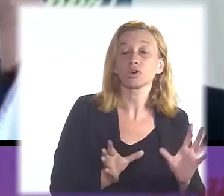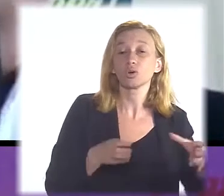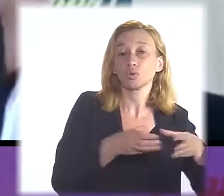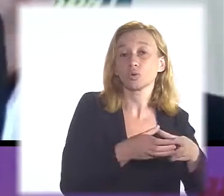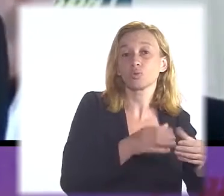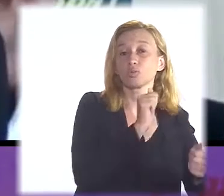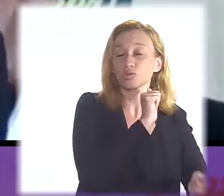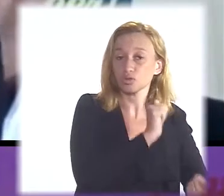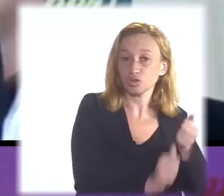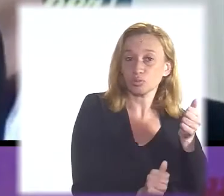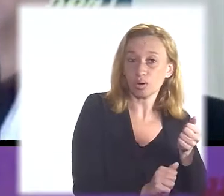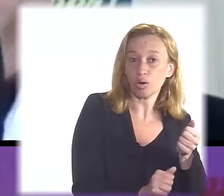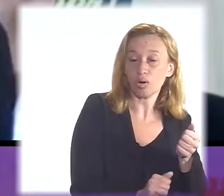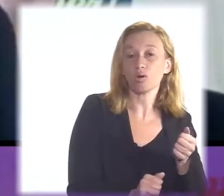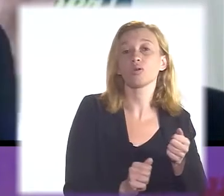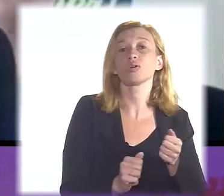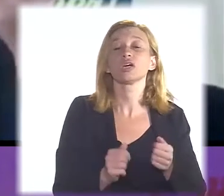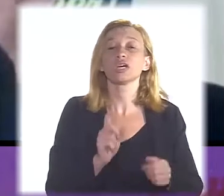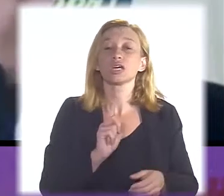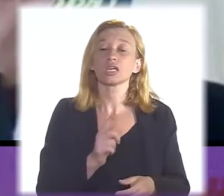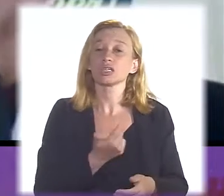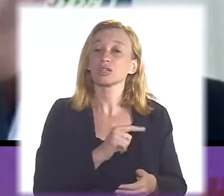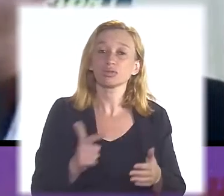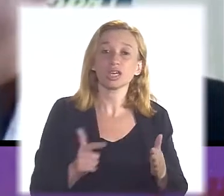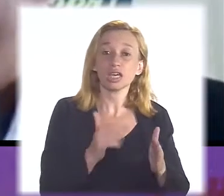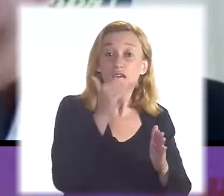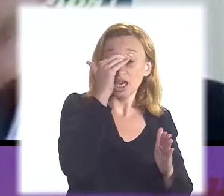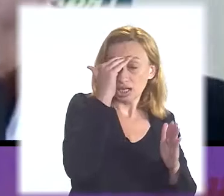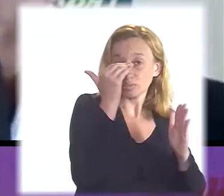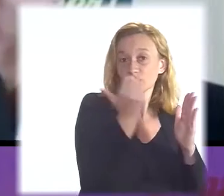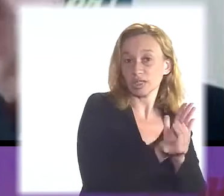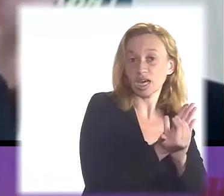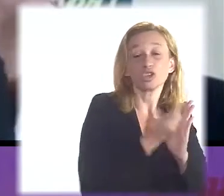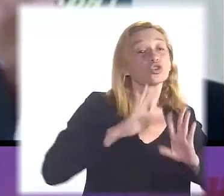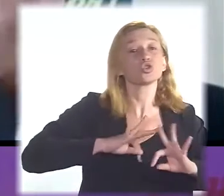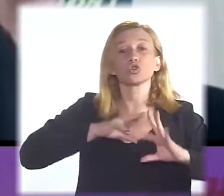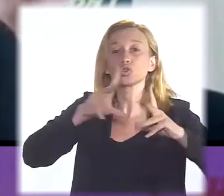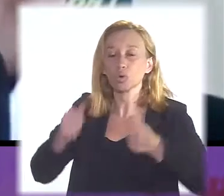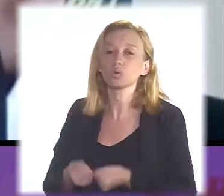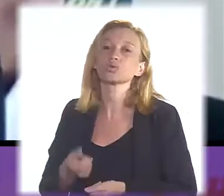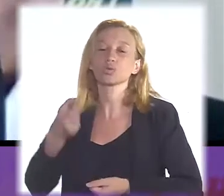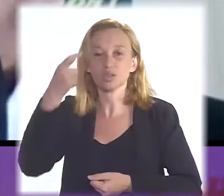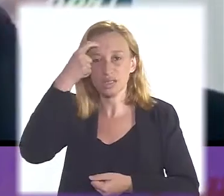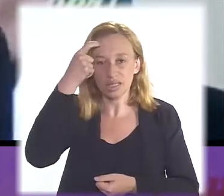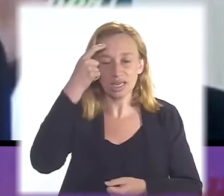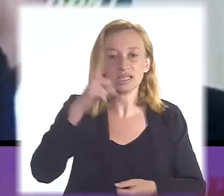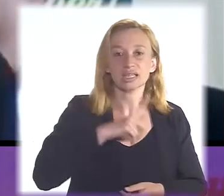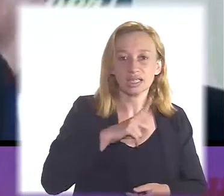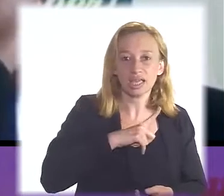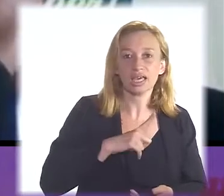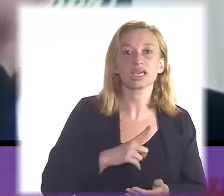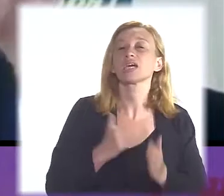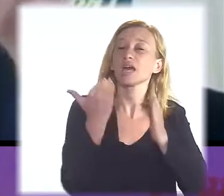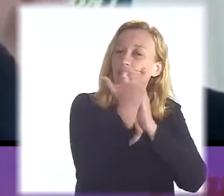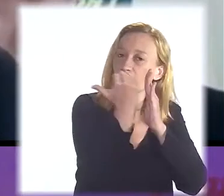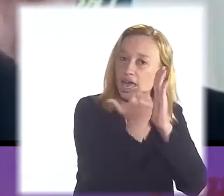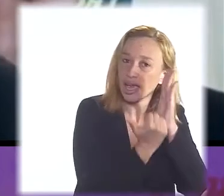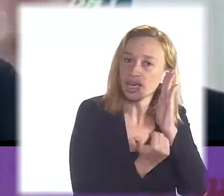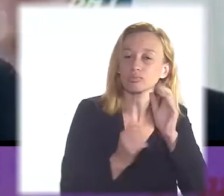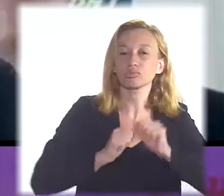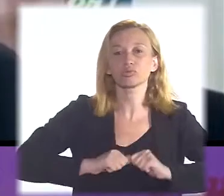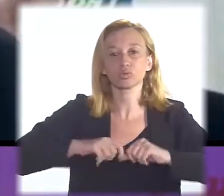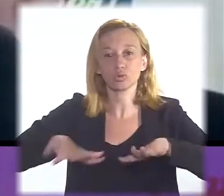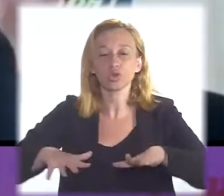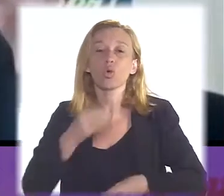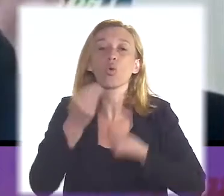membros de comissões técnicas que têm desrespeitado o protocolo que todos têm ciência. É um protocolo sobre a